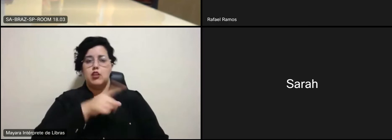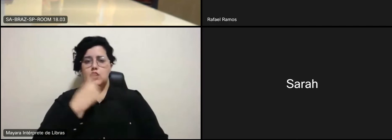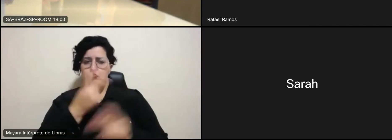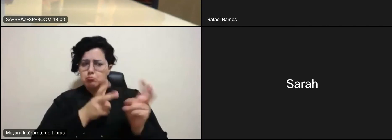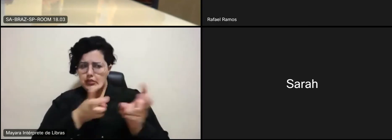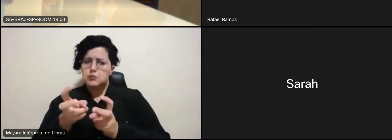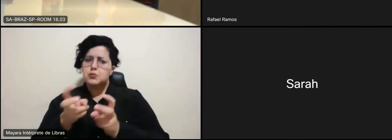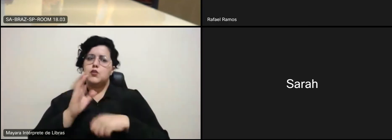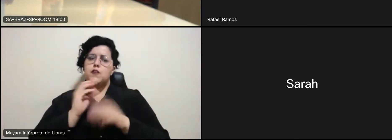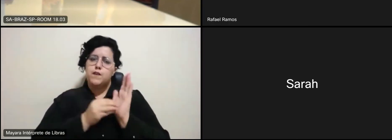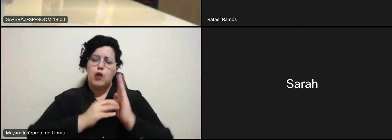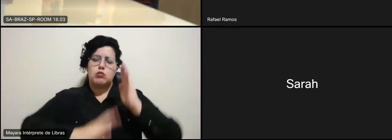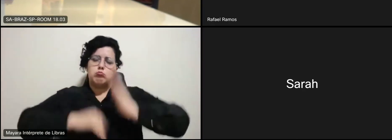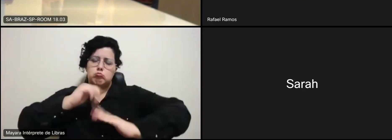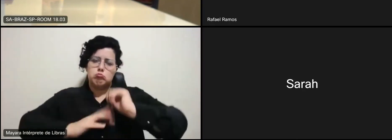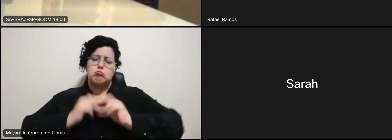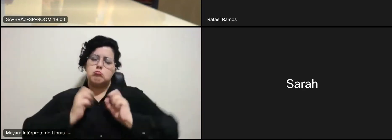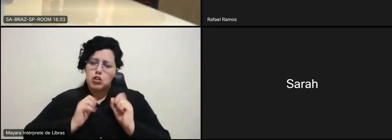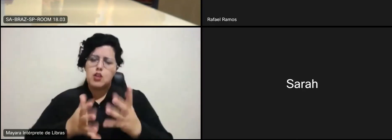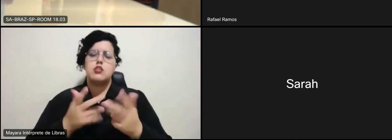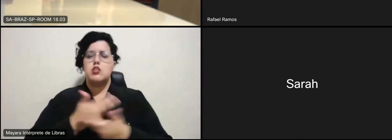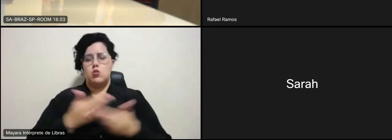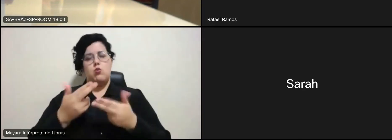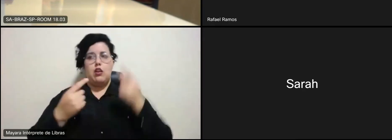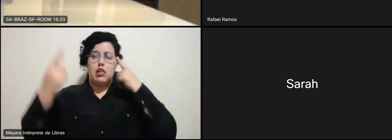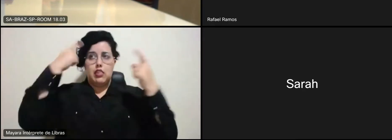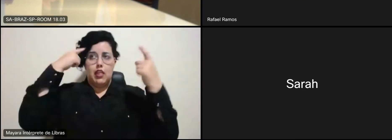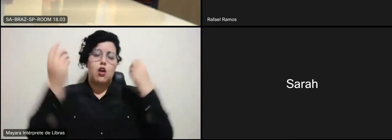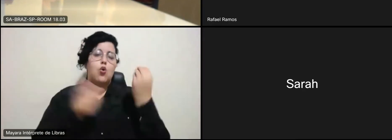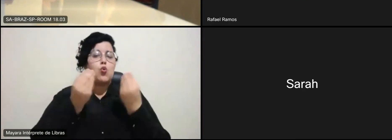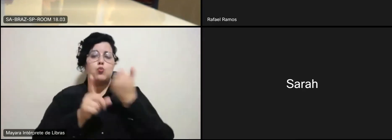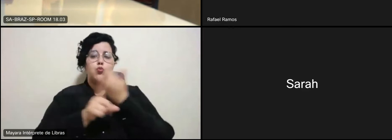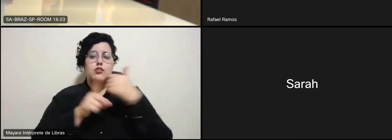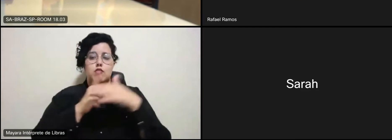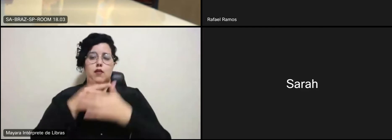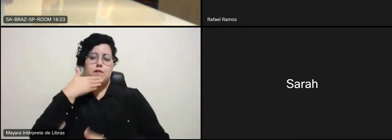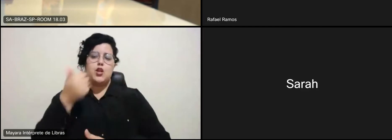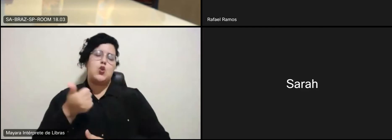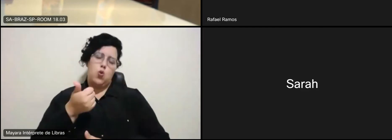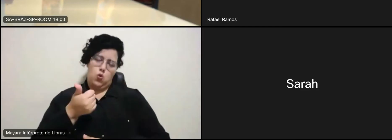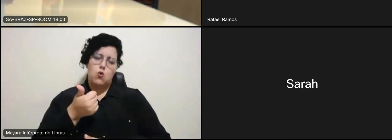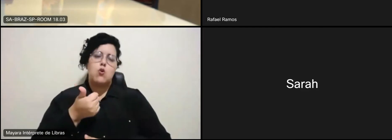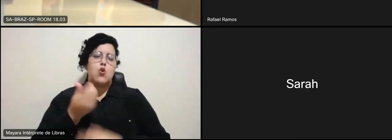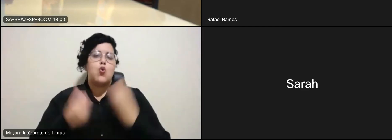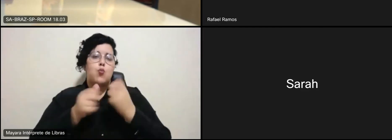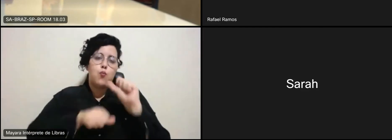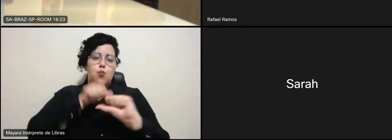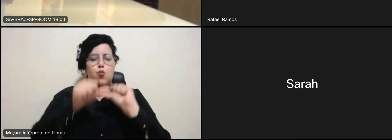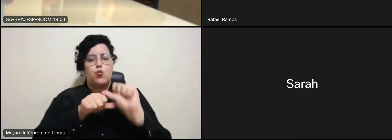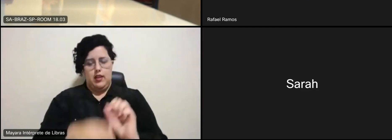Quais são as ideias que nós estamos trazendo para ações como sociedade, o que que a gente pode fazer para mudar, né?